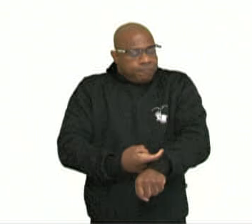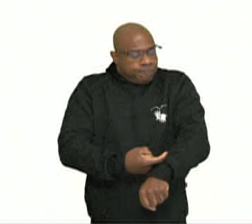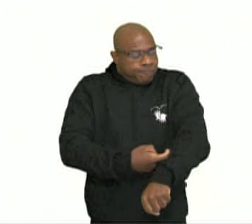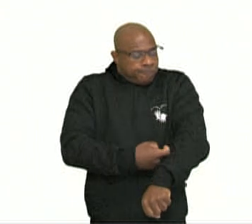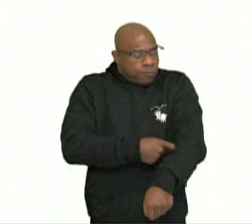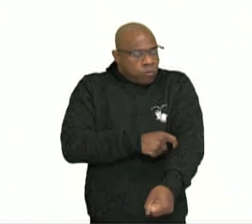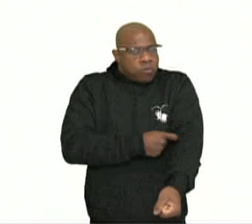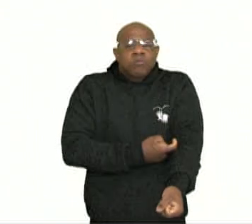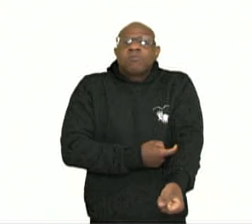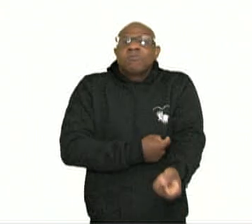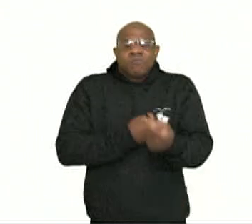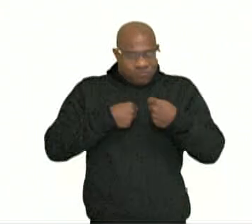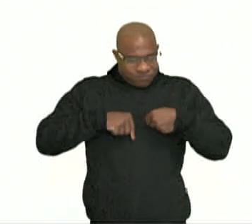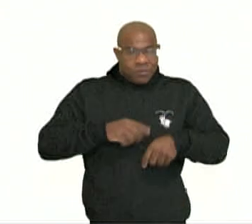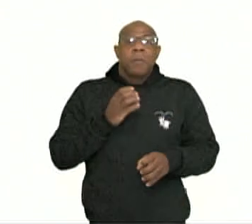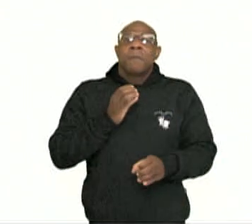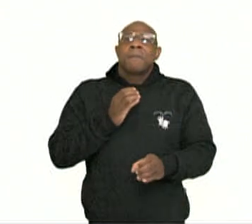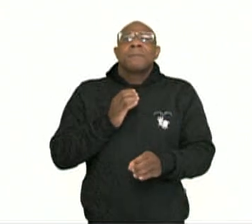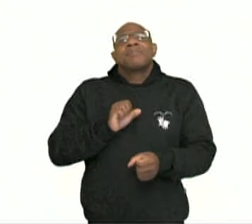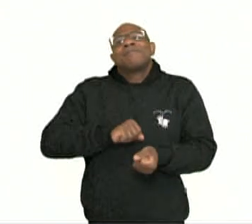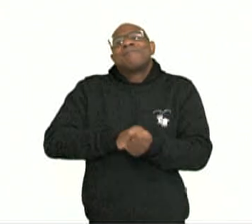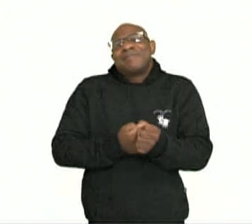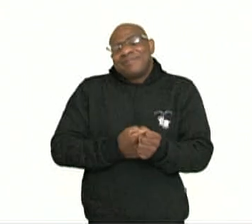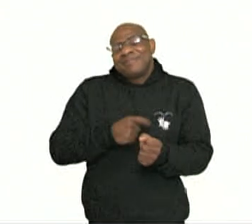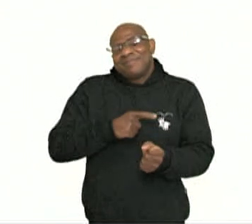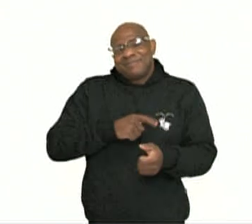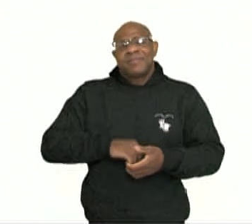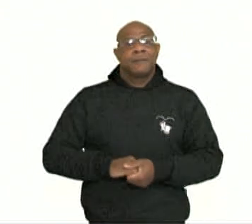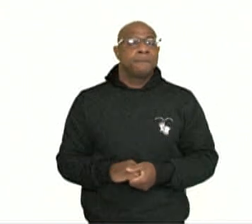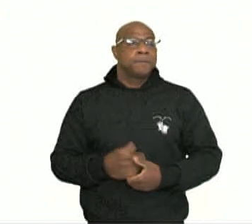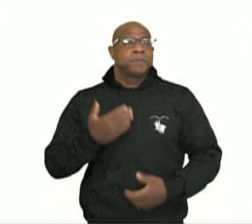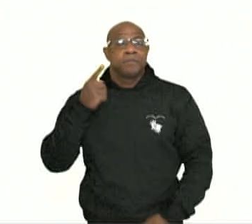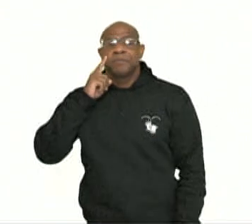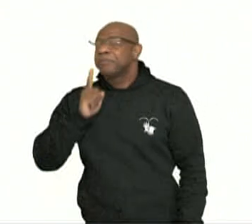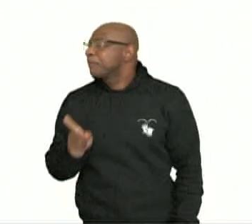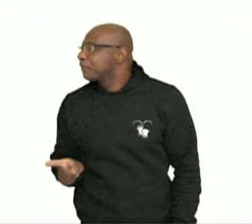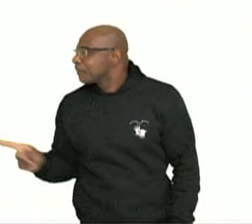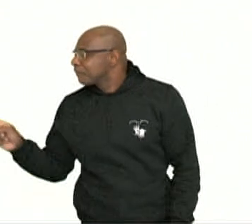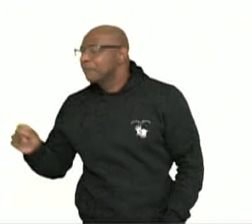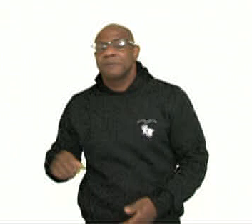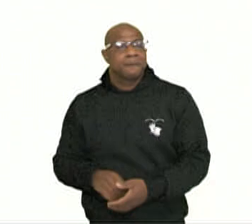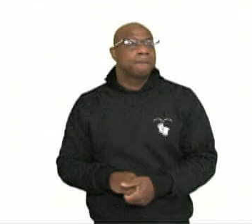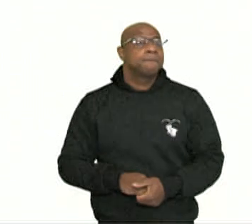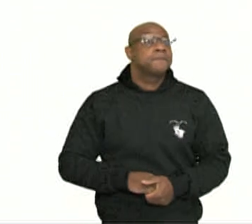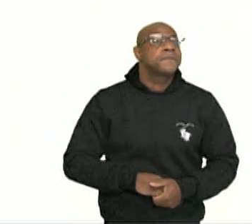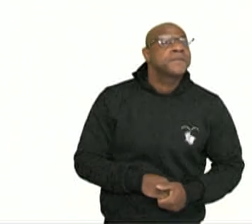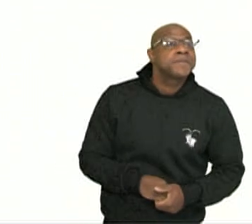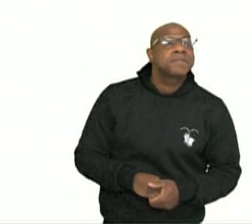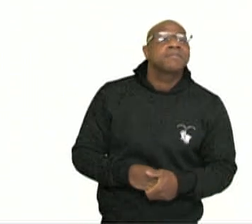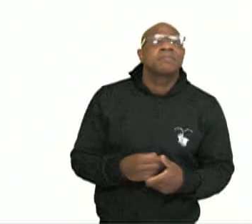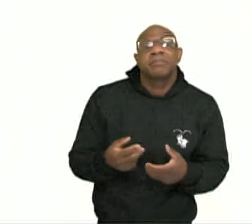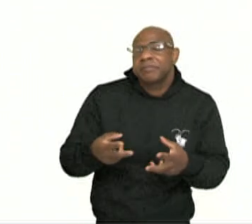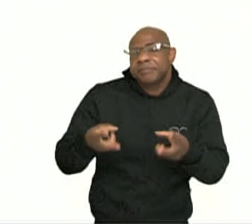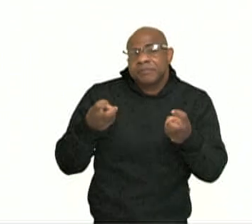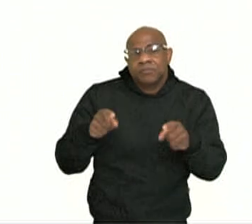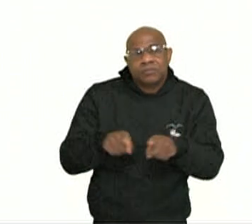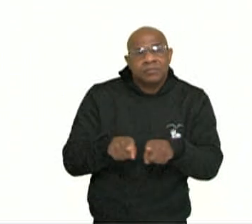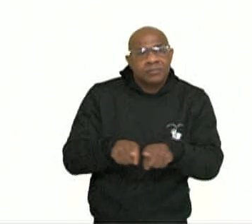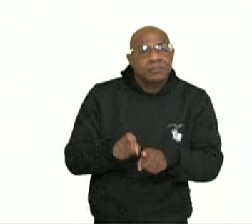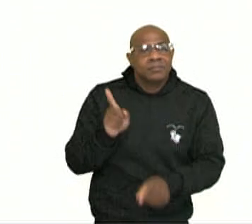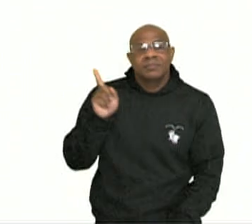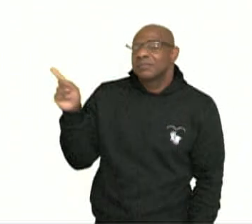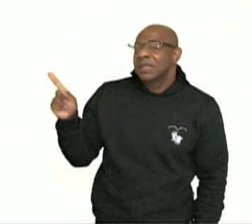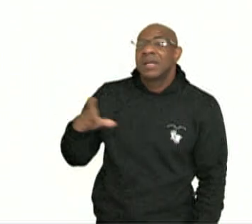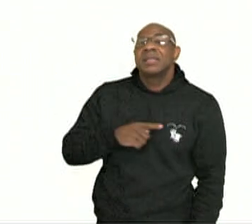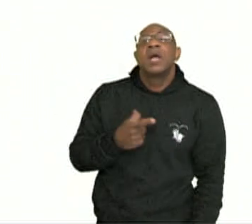mas infelizmente chega nesse caso. Infelizmente não são só os membros, né? Como aqui a gente vê as pernas, existem